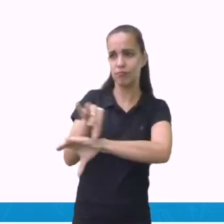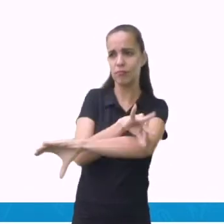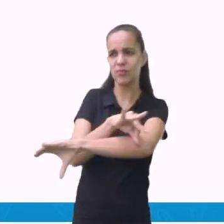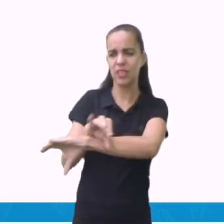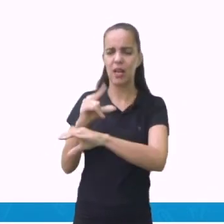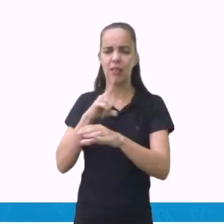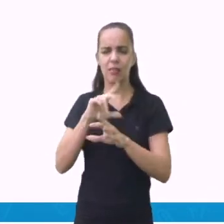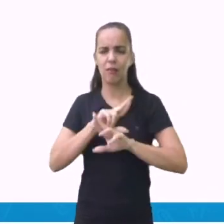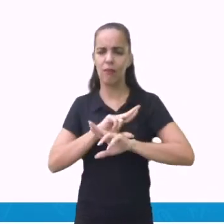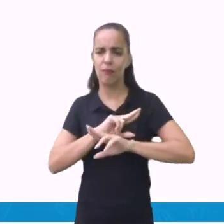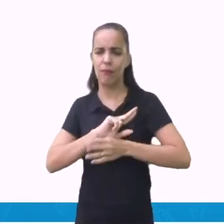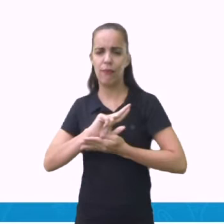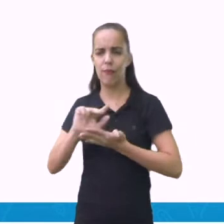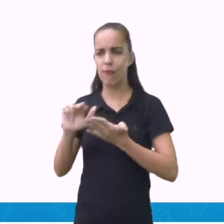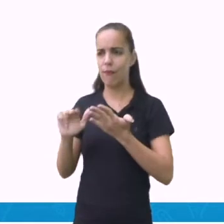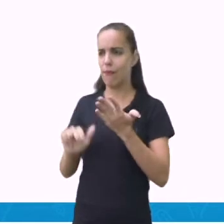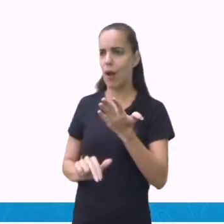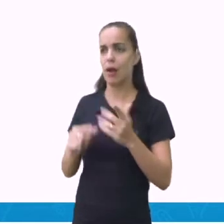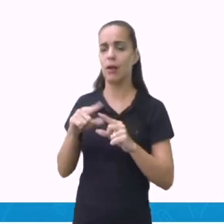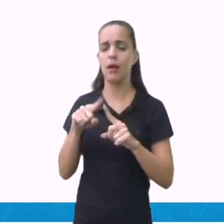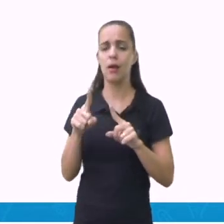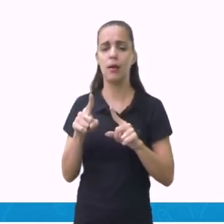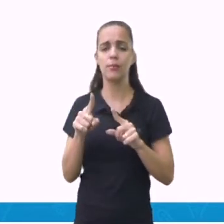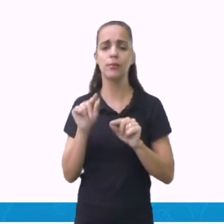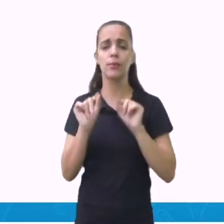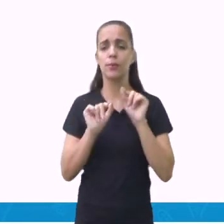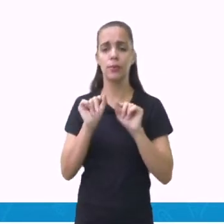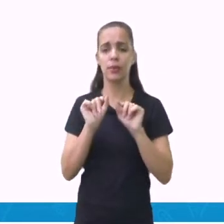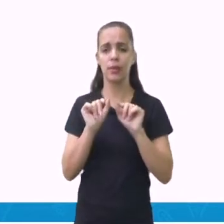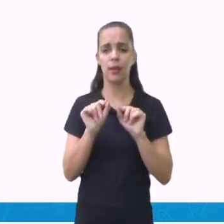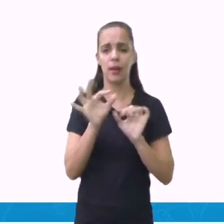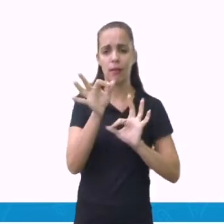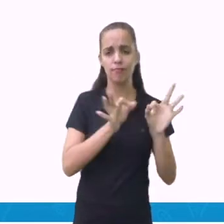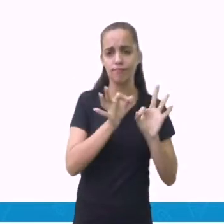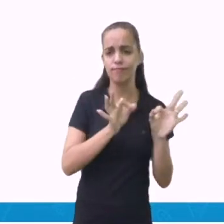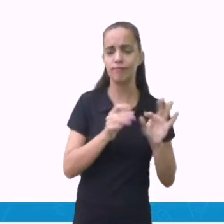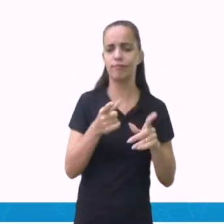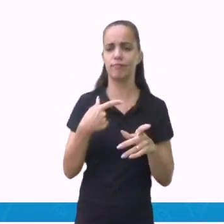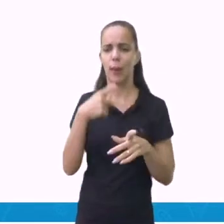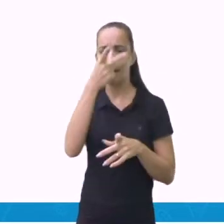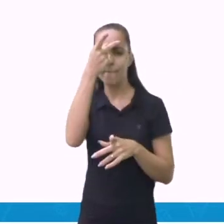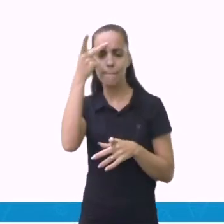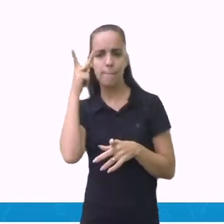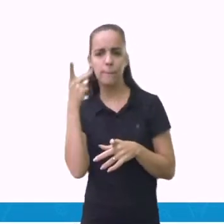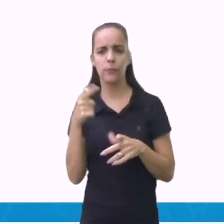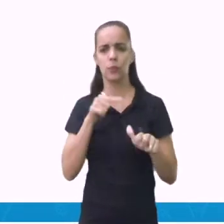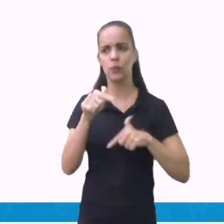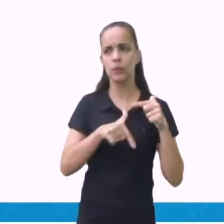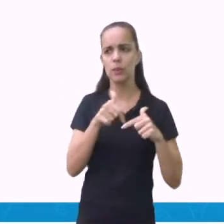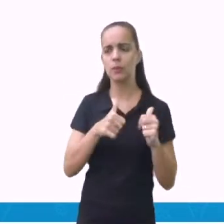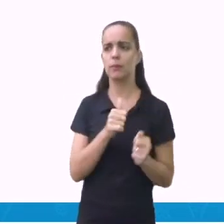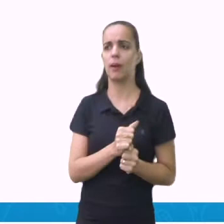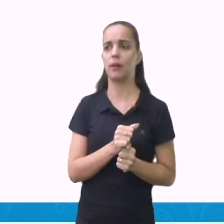outros profissionais envolvidos. Muito importante falar isso. Para se conseguir uma estrutura